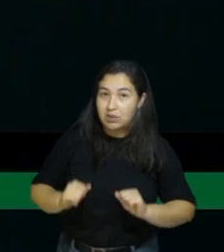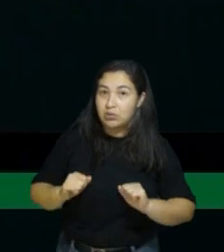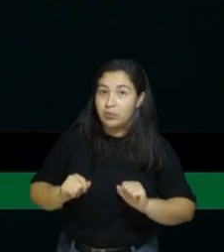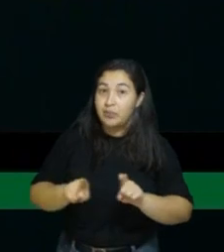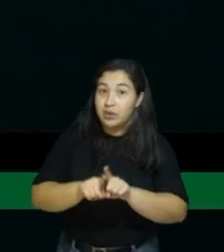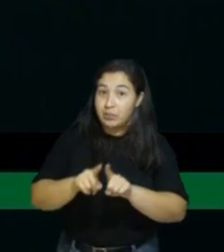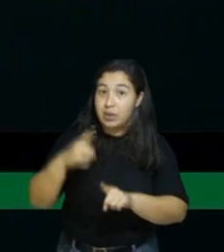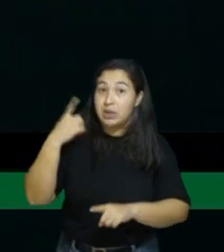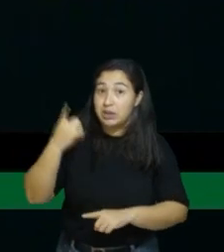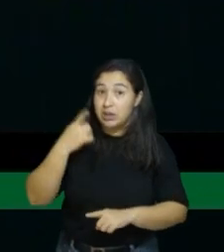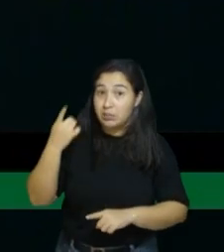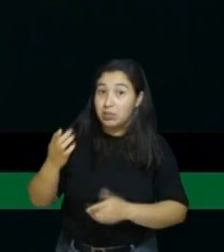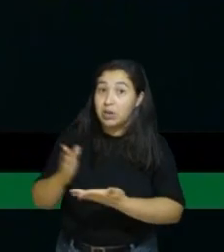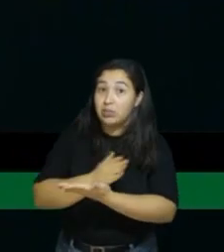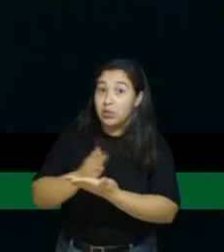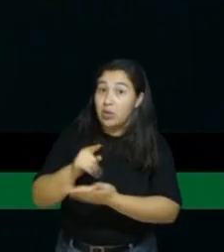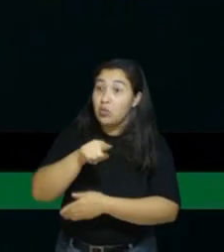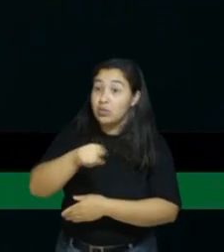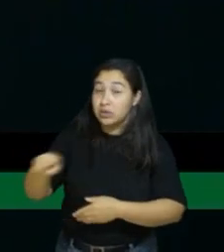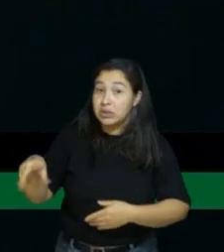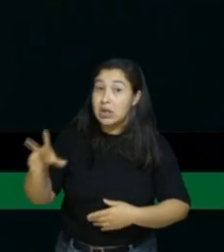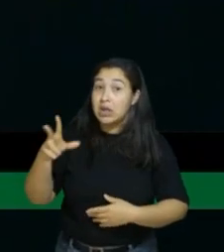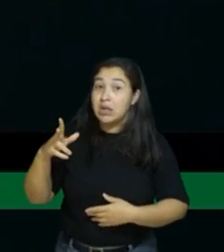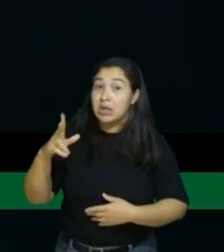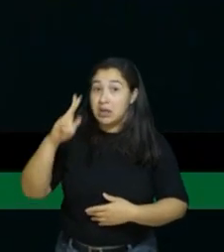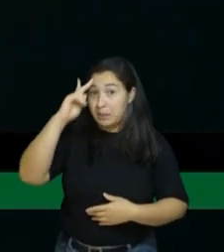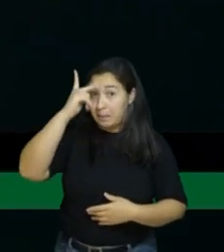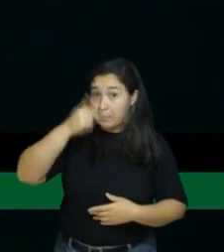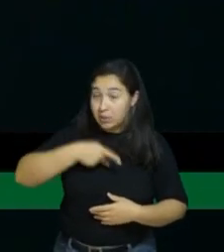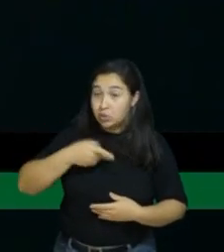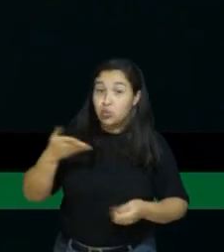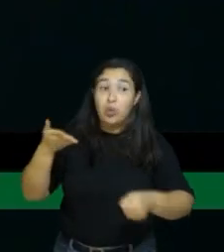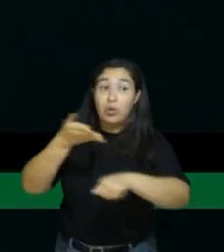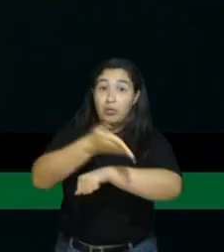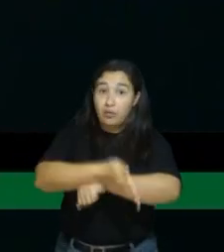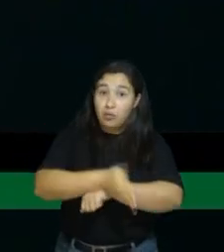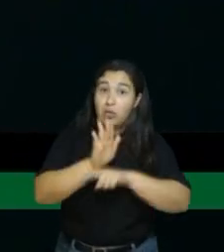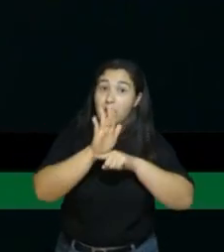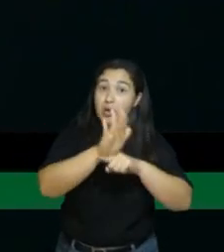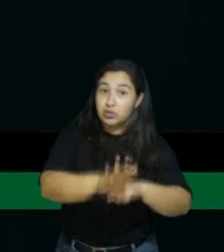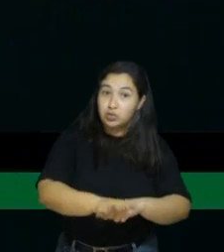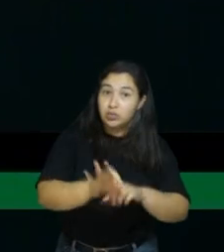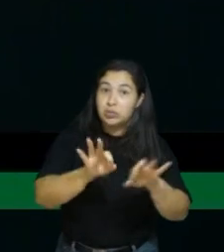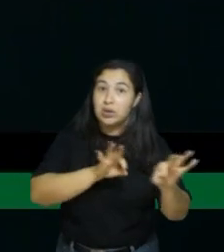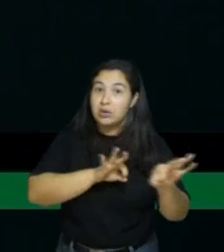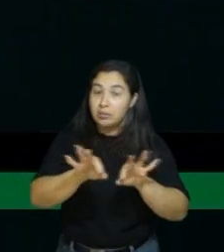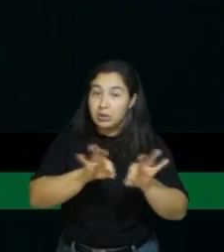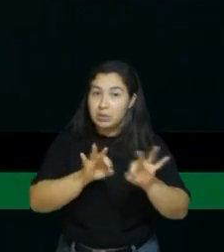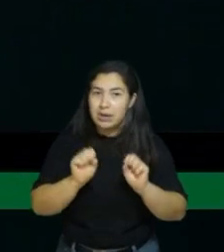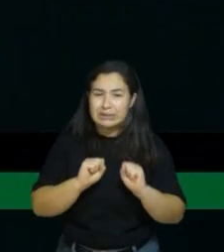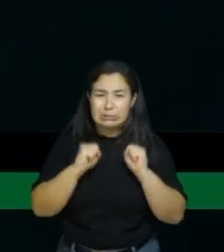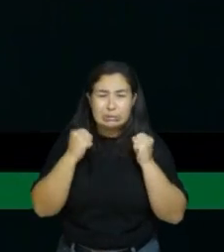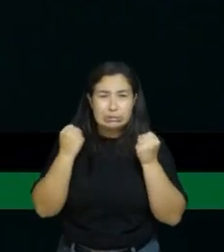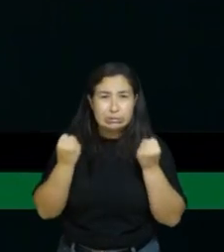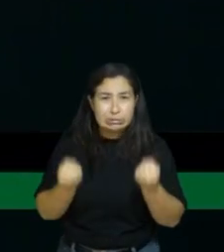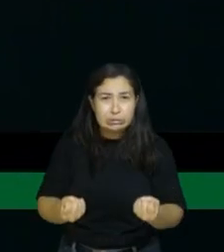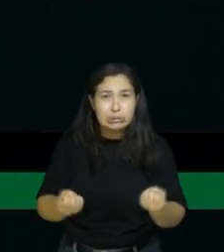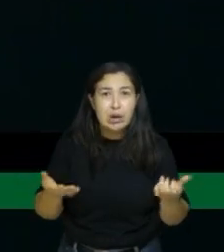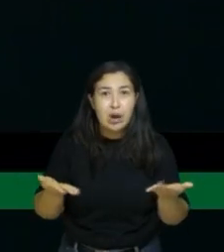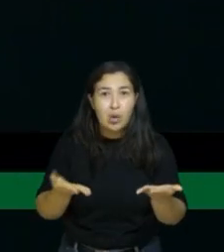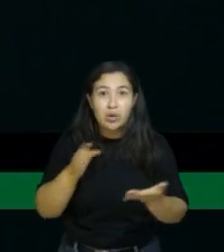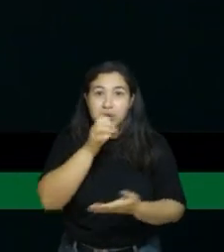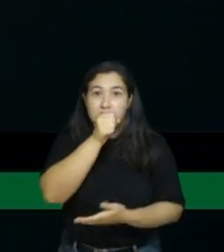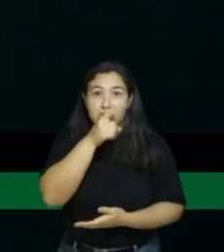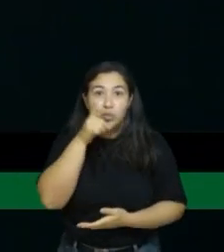e deputadas aqui colaboraram pessoalmente empresarialmente eh com as suas organizações se dedicaram nesse último final de